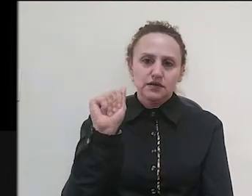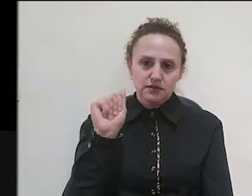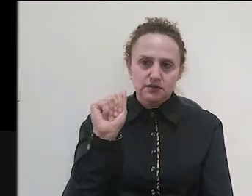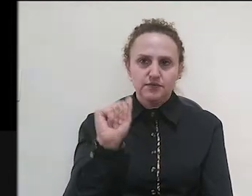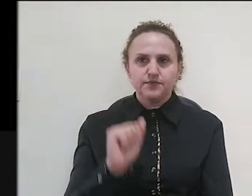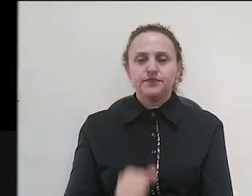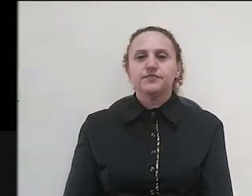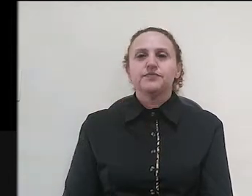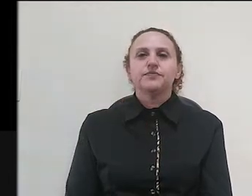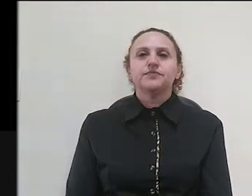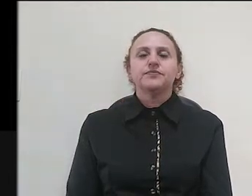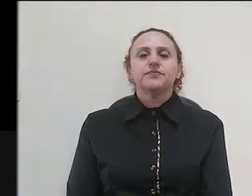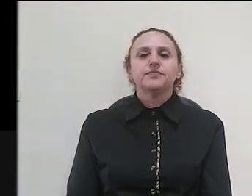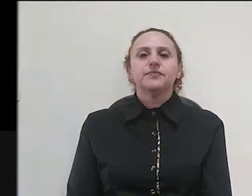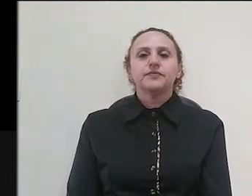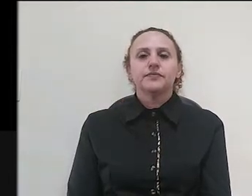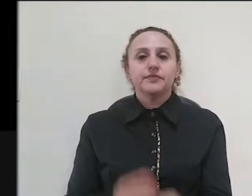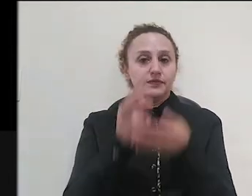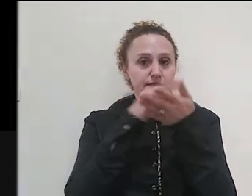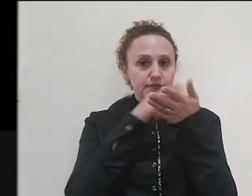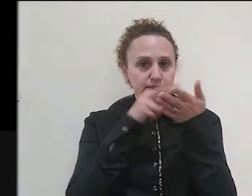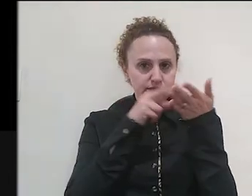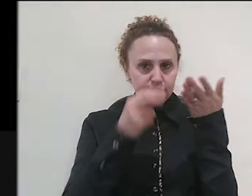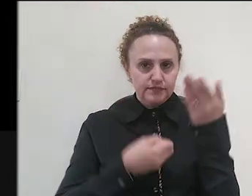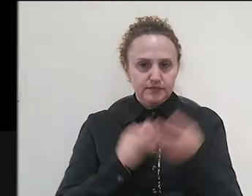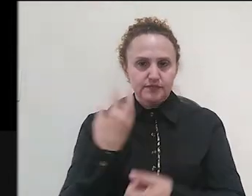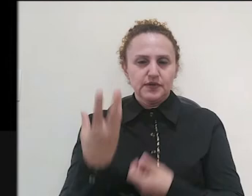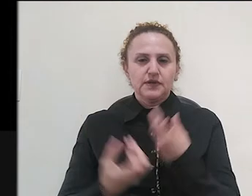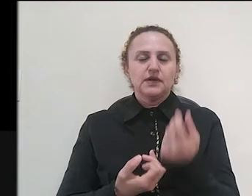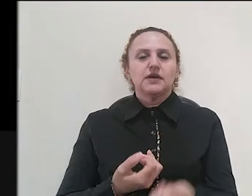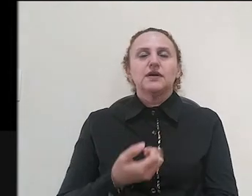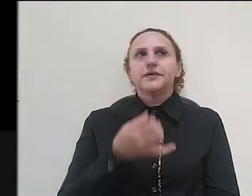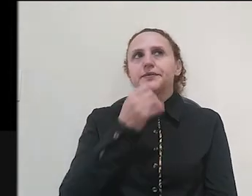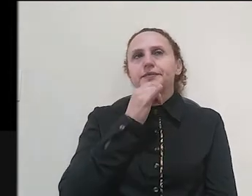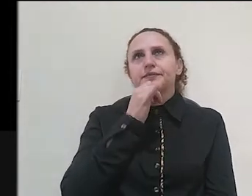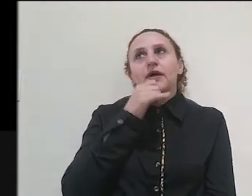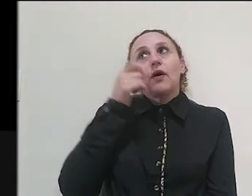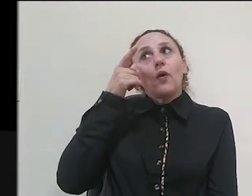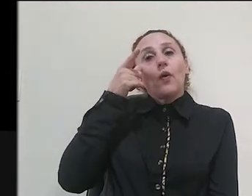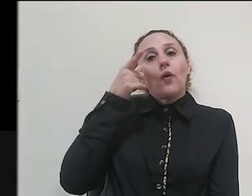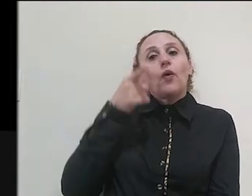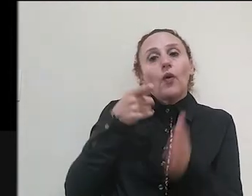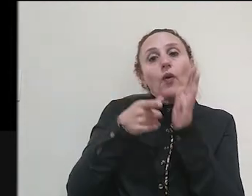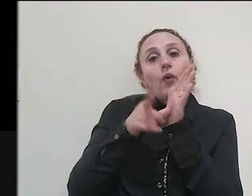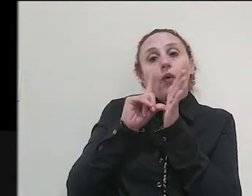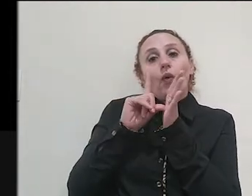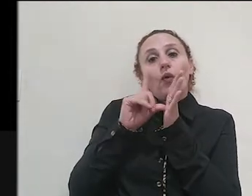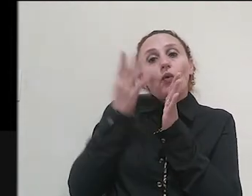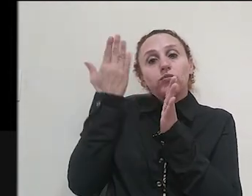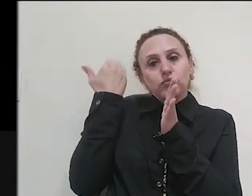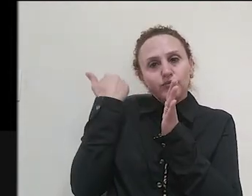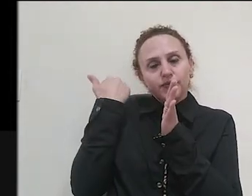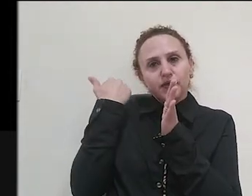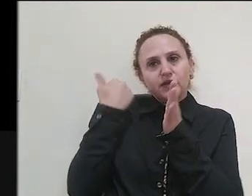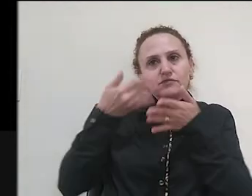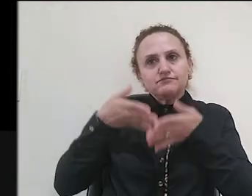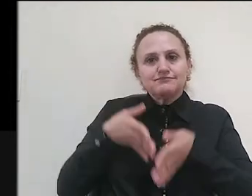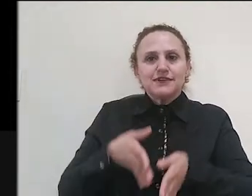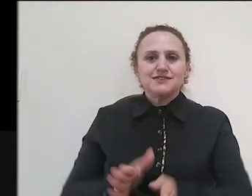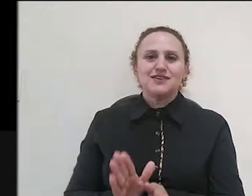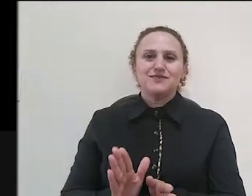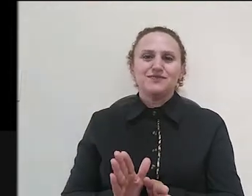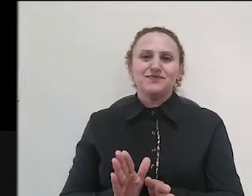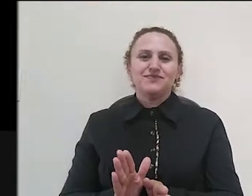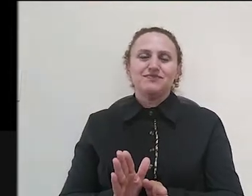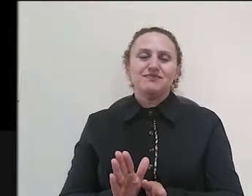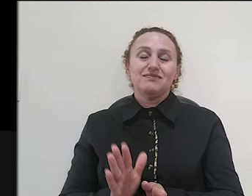contraste. Ontem nasceste e morres amanhã. Então, tem esse contraste de tempo e de ação, né? Ontem